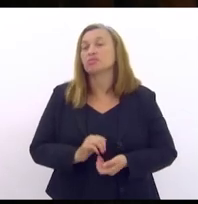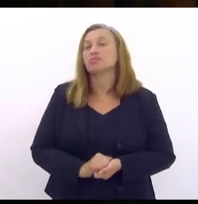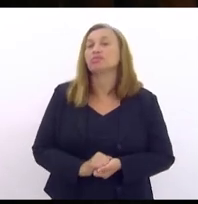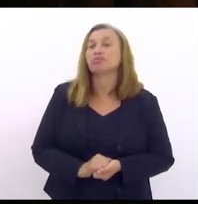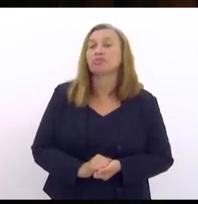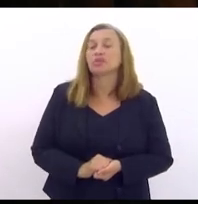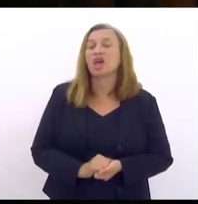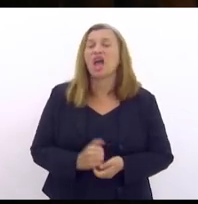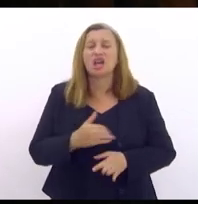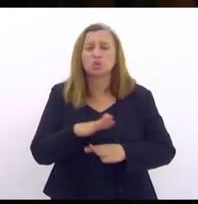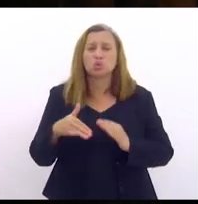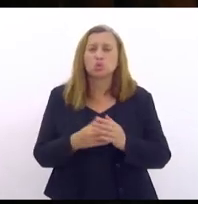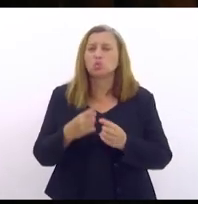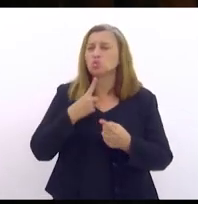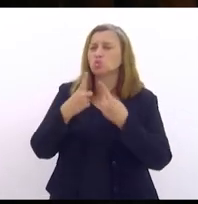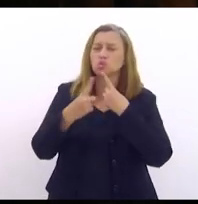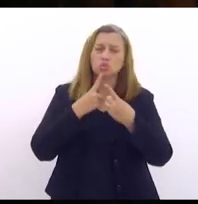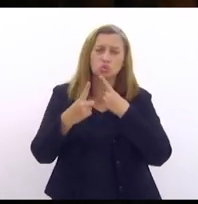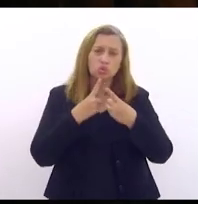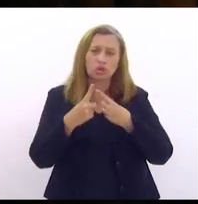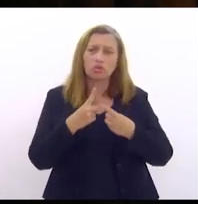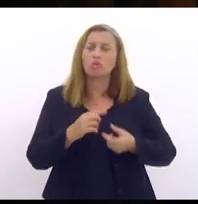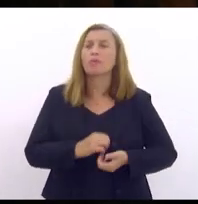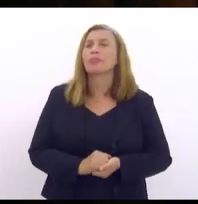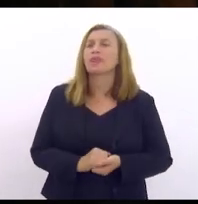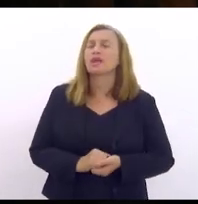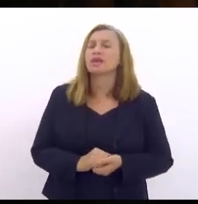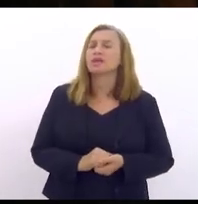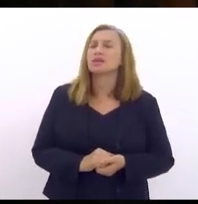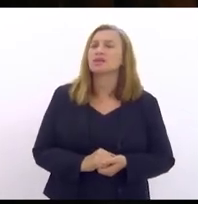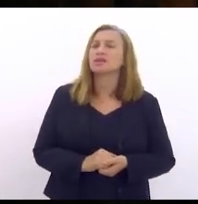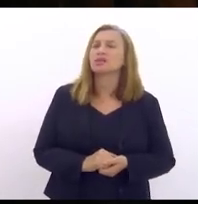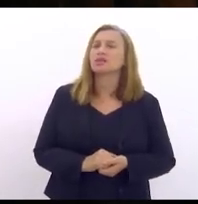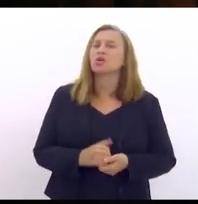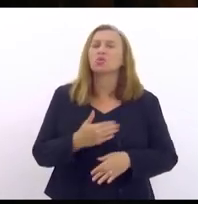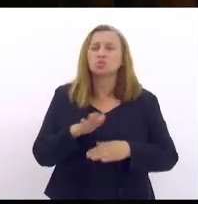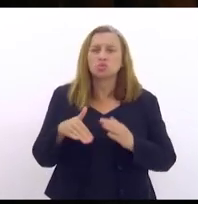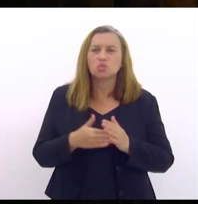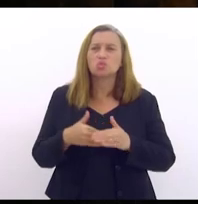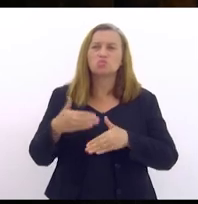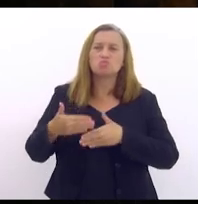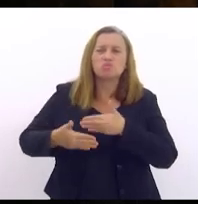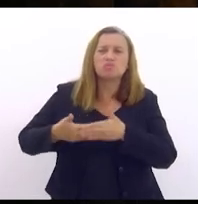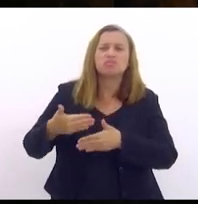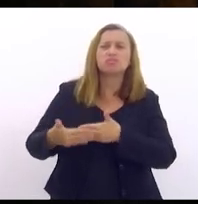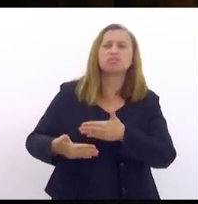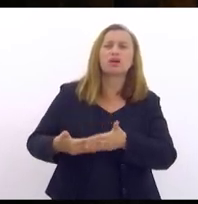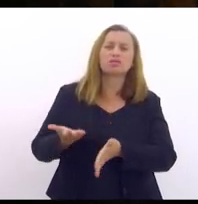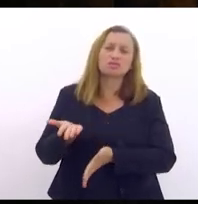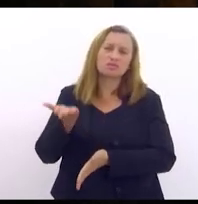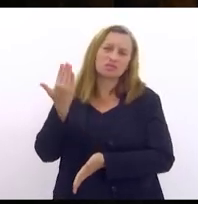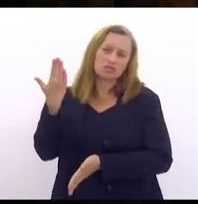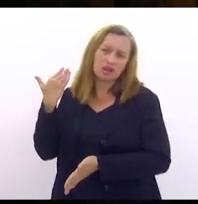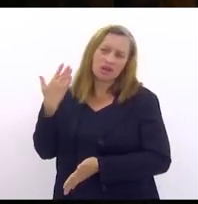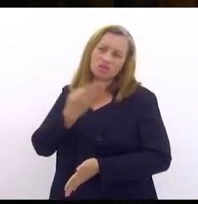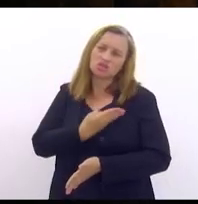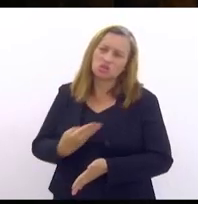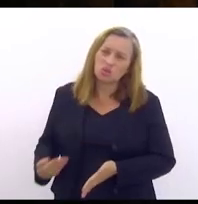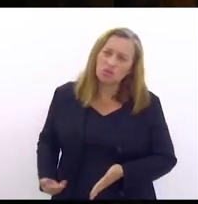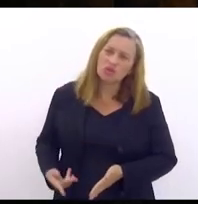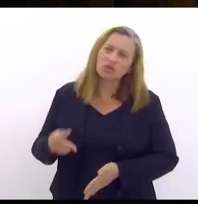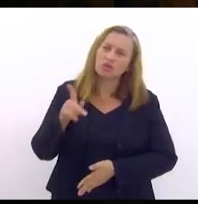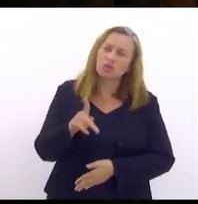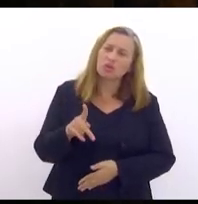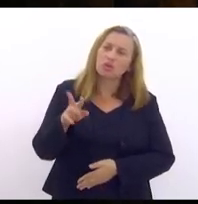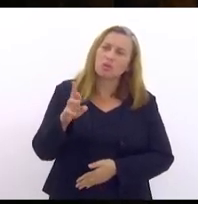Há toda uma discussão que envolve todo o processo que advém lá de trás de governos progressistas, lá